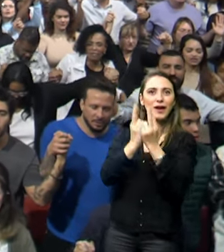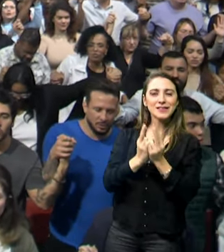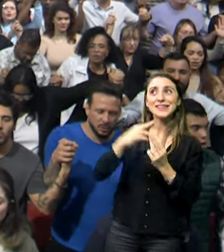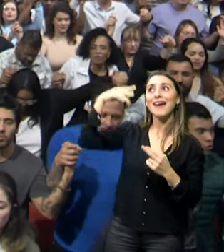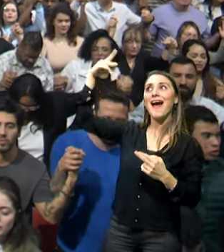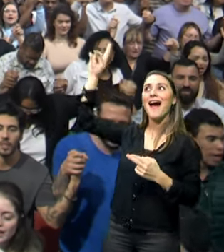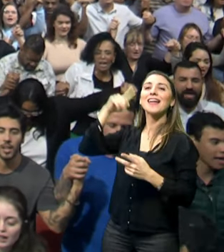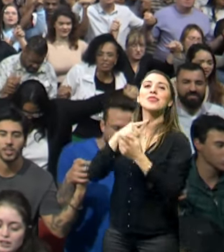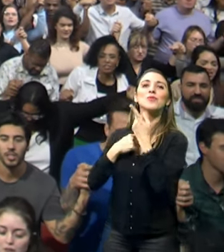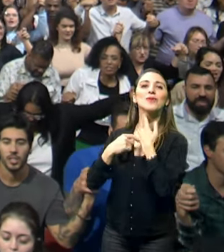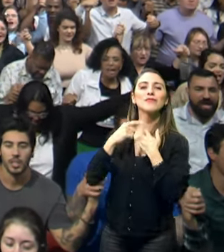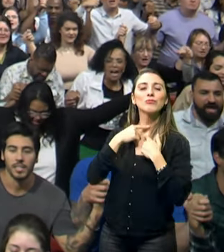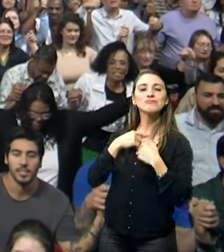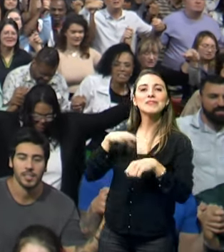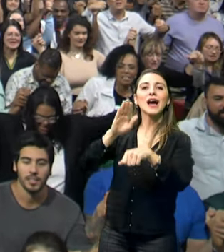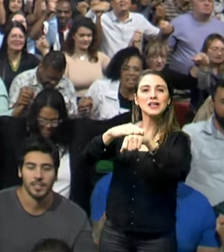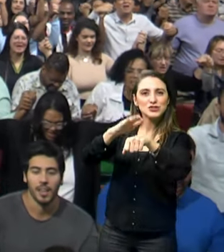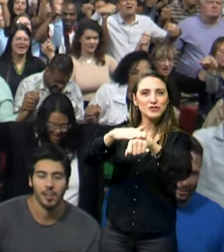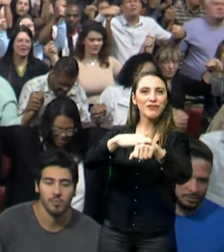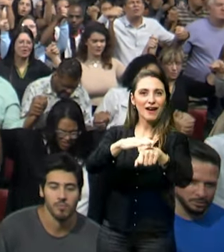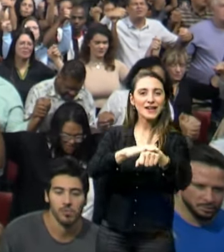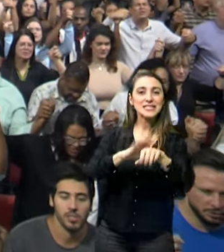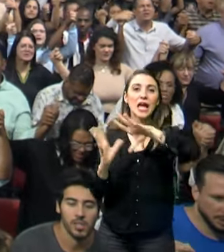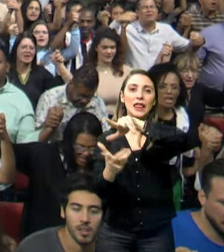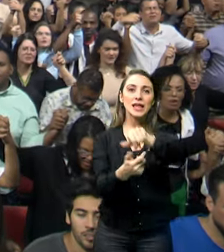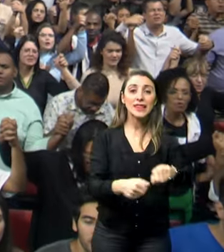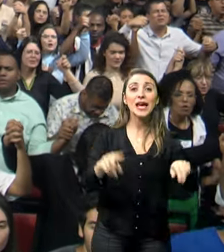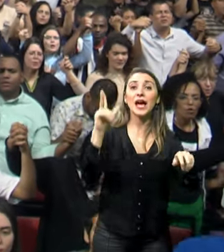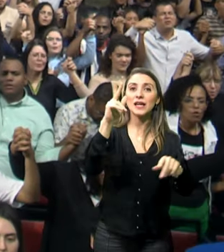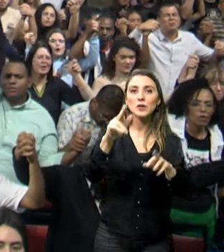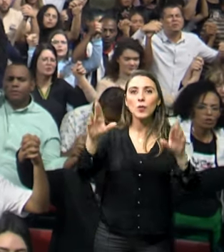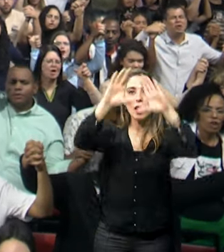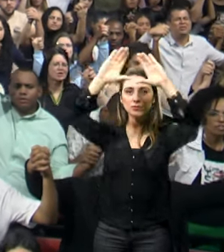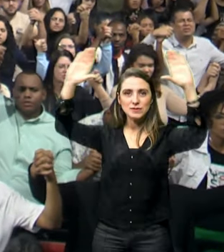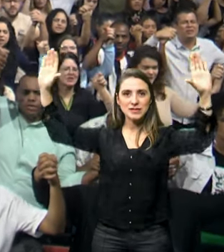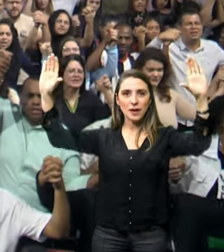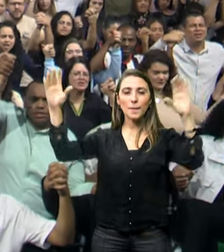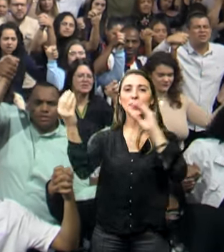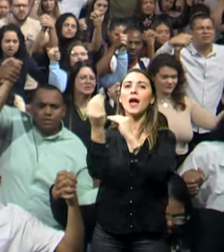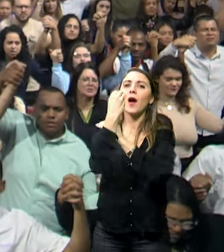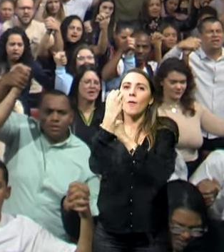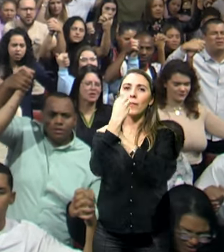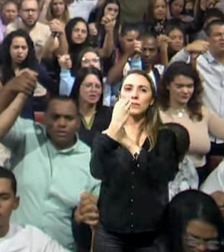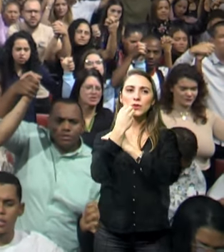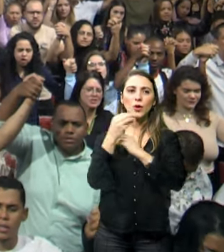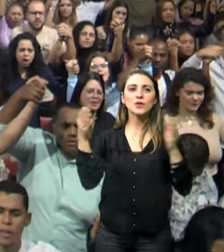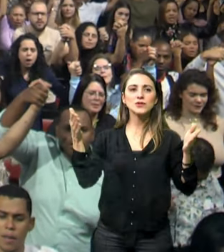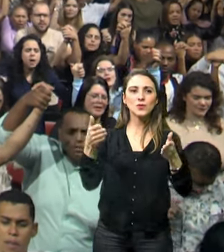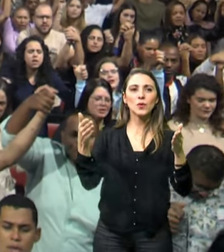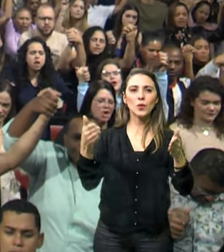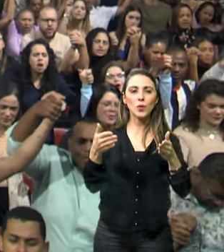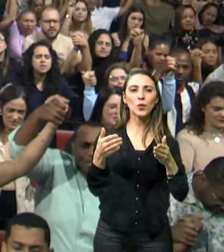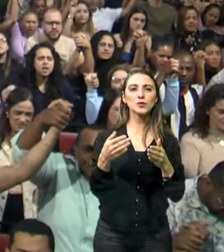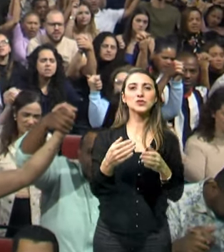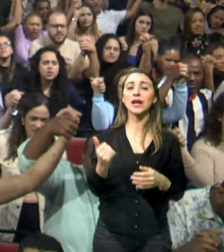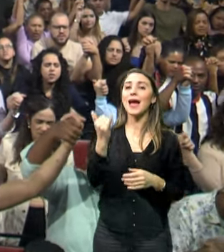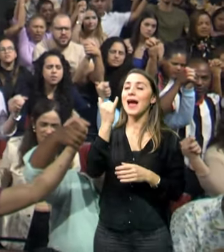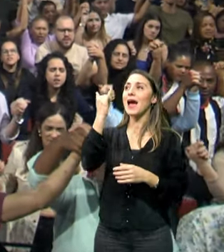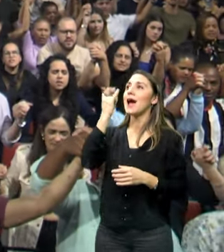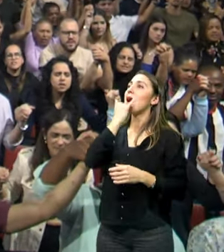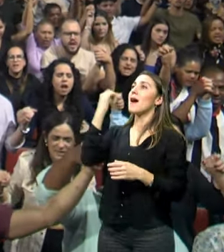feita a tua vontade, assim na terra como nos céus. O pão nosso de cada dia nos dai hoje, perdoa as